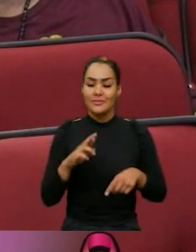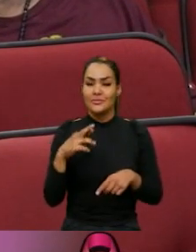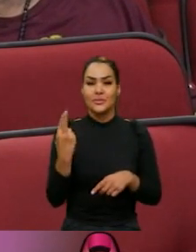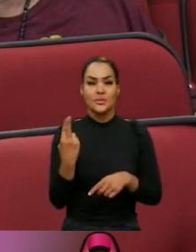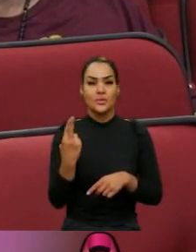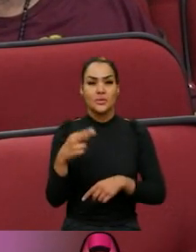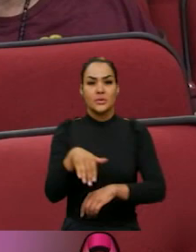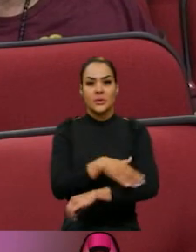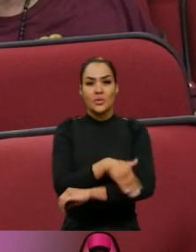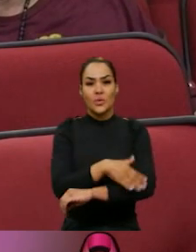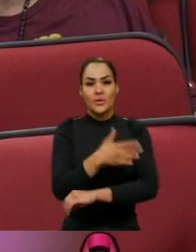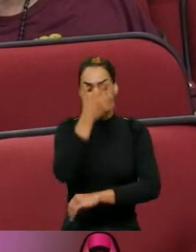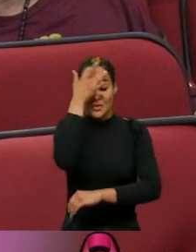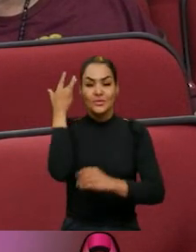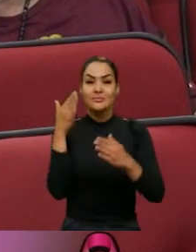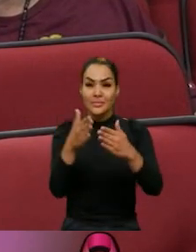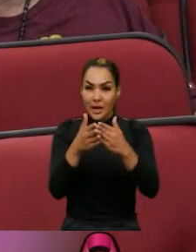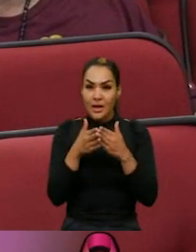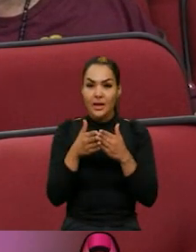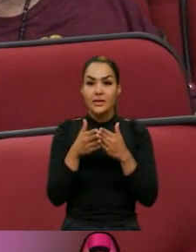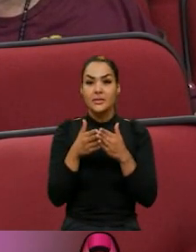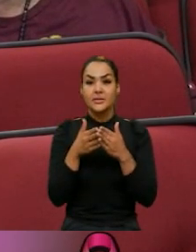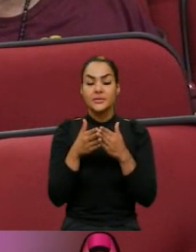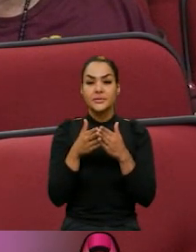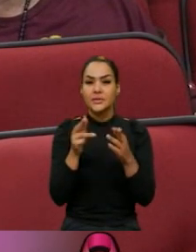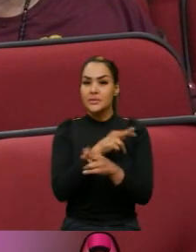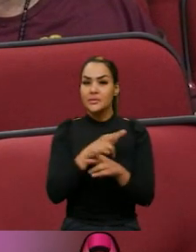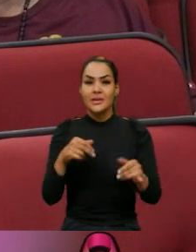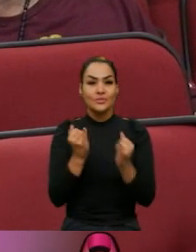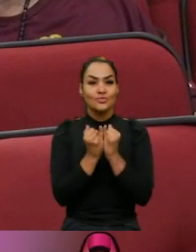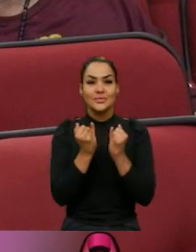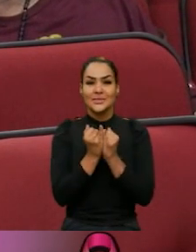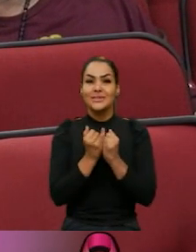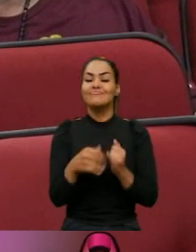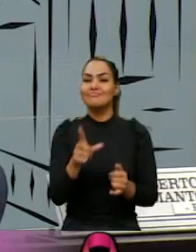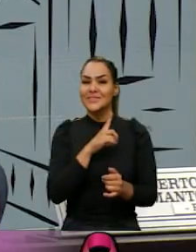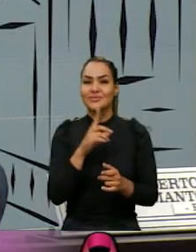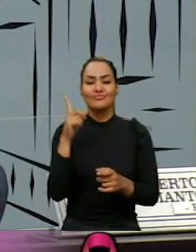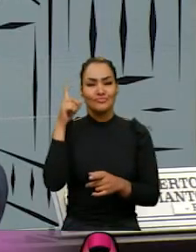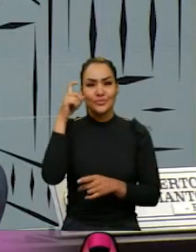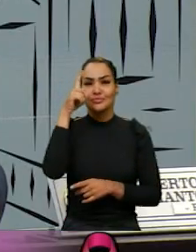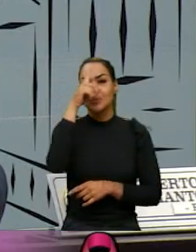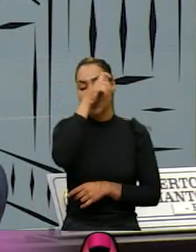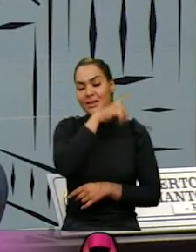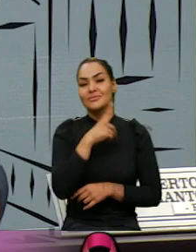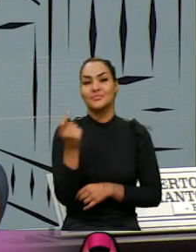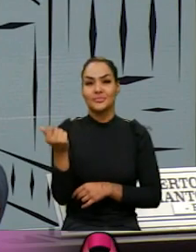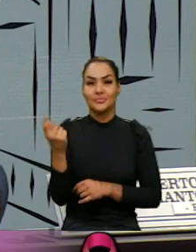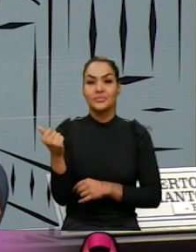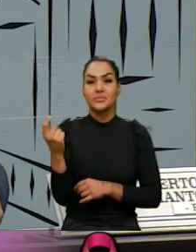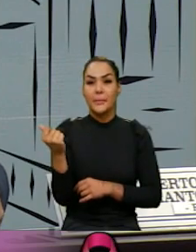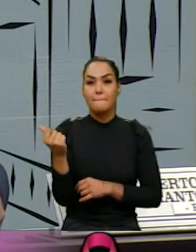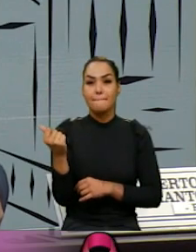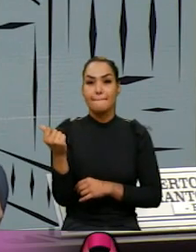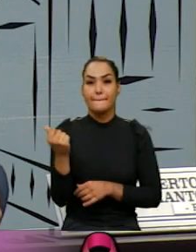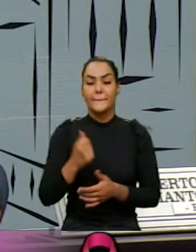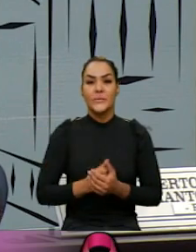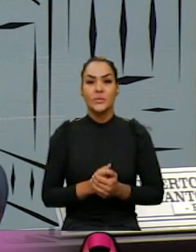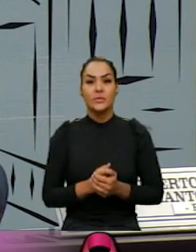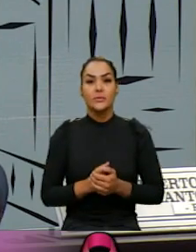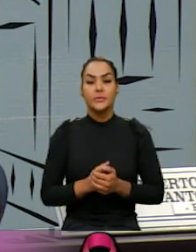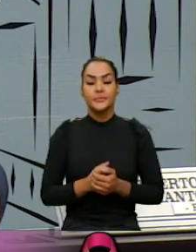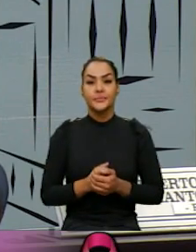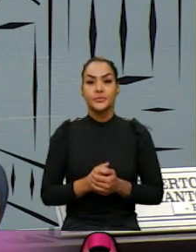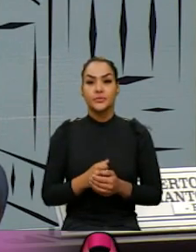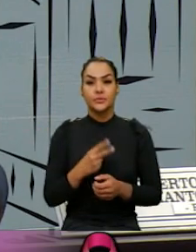pessoas solicitam. E muitas entidades passam por dificuldades. E nos últimos 2 anos,